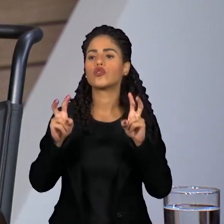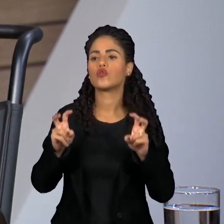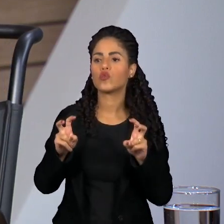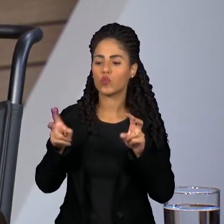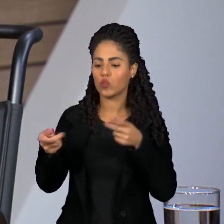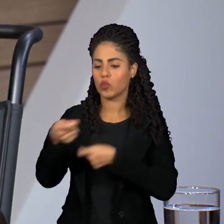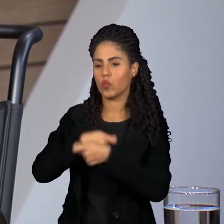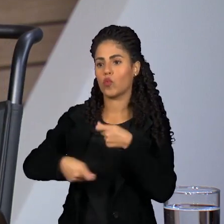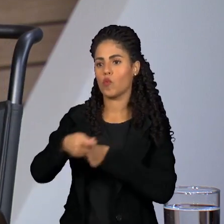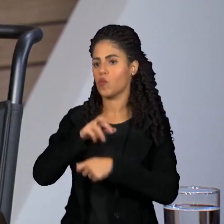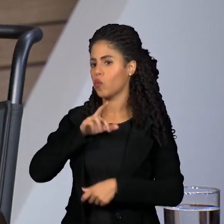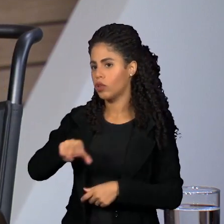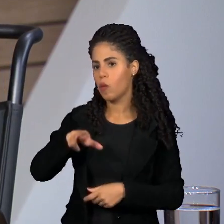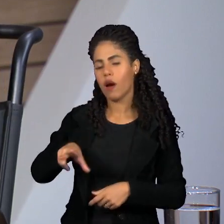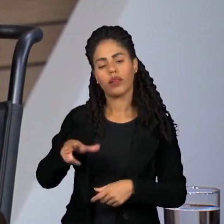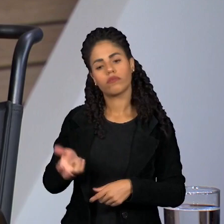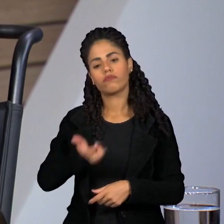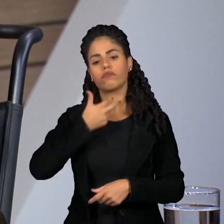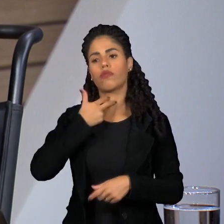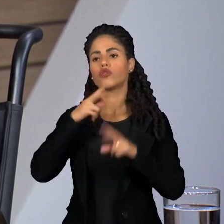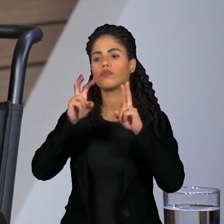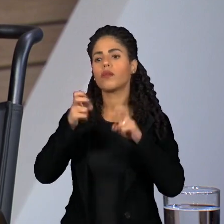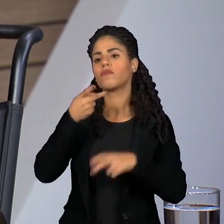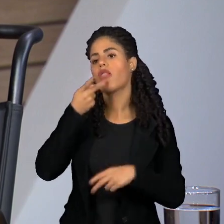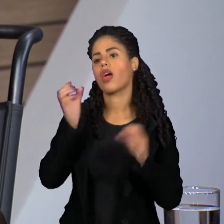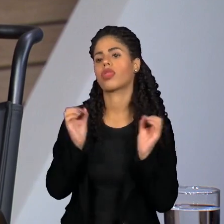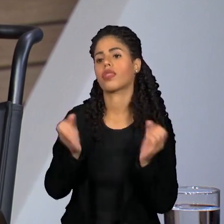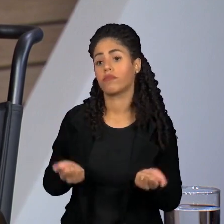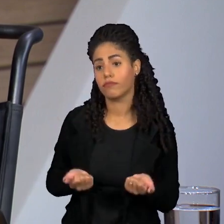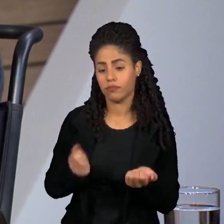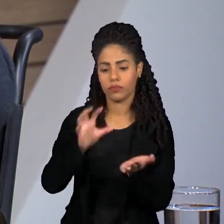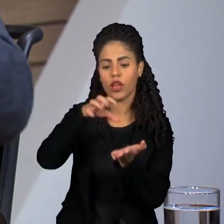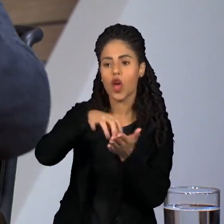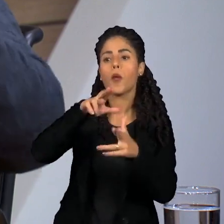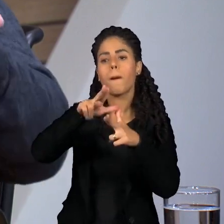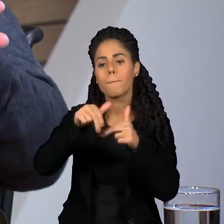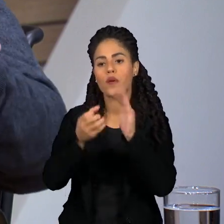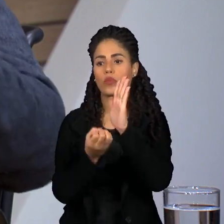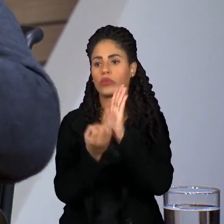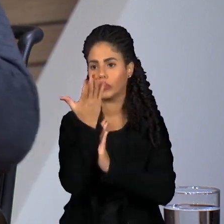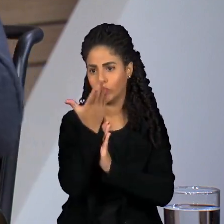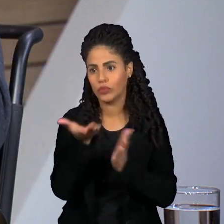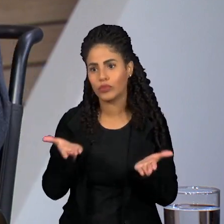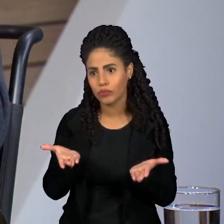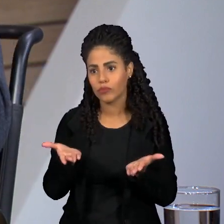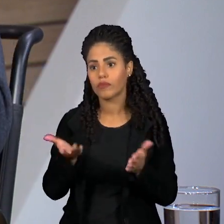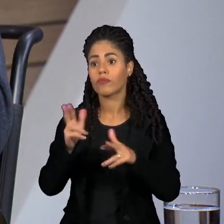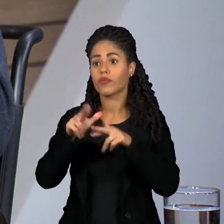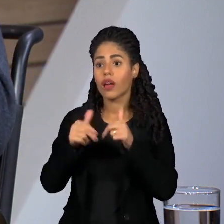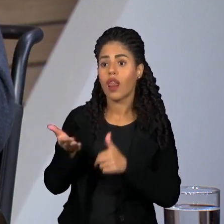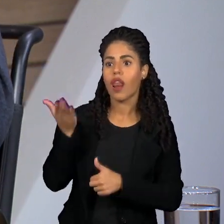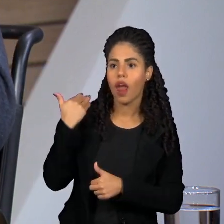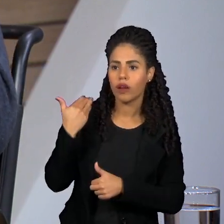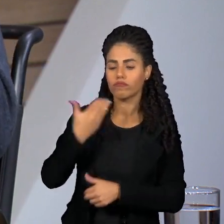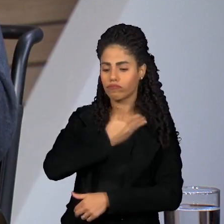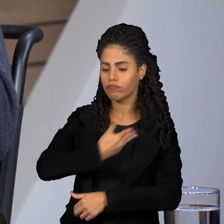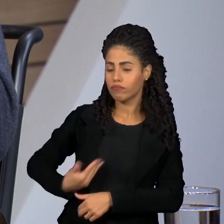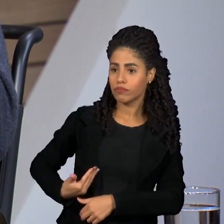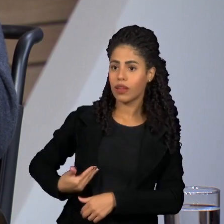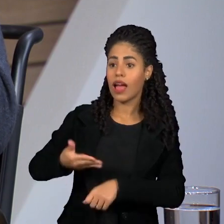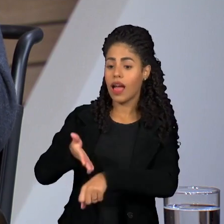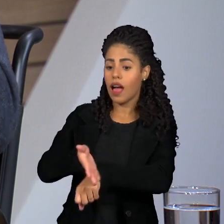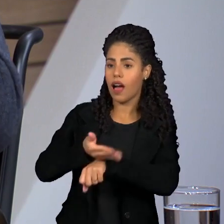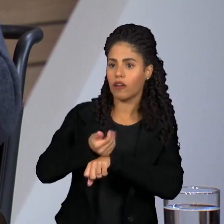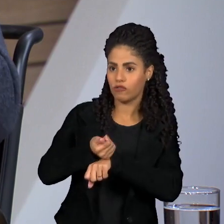econômica, que era para ali que tinha sido criado aquilo tudo. O capítulo do regime de governo vem